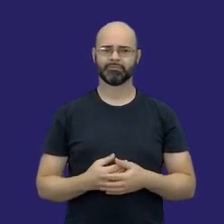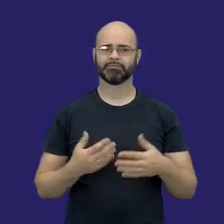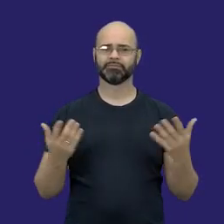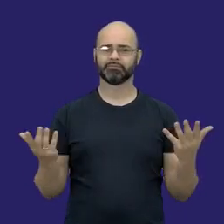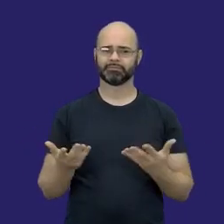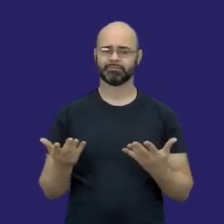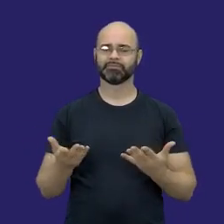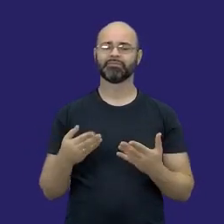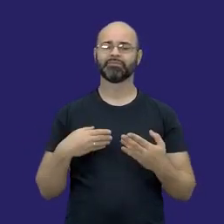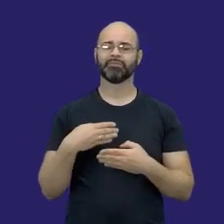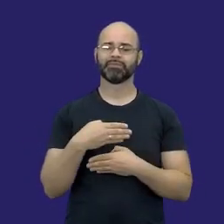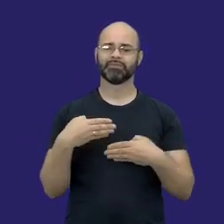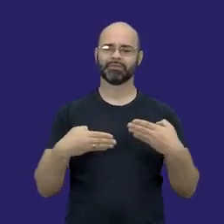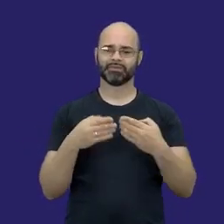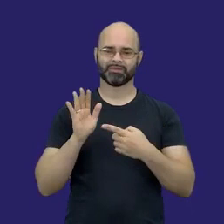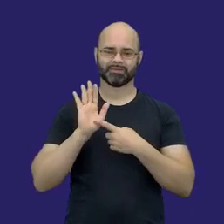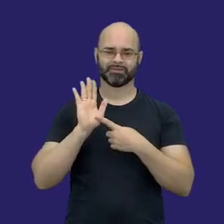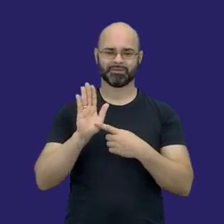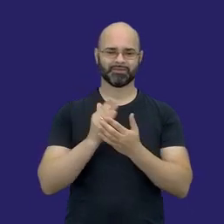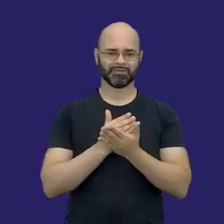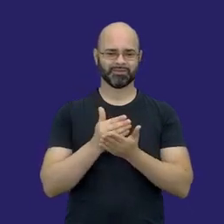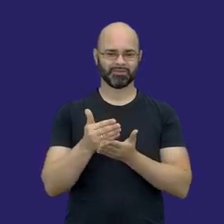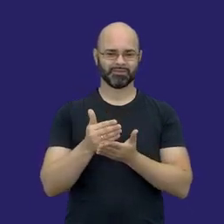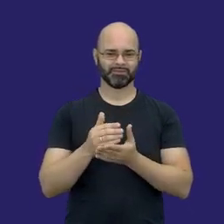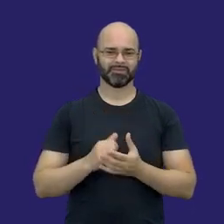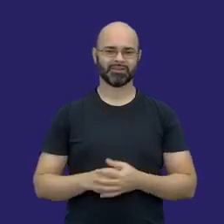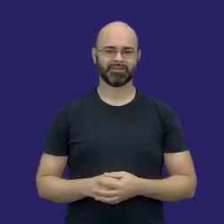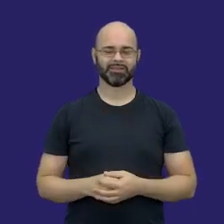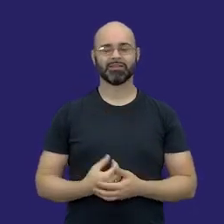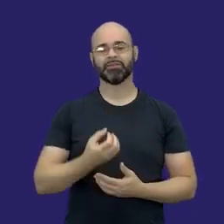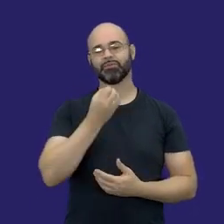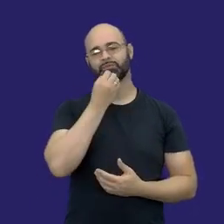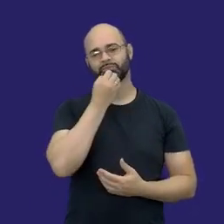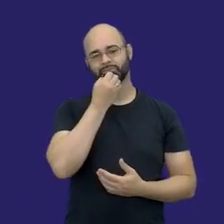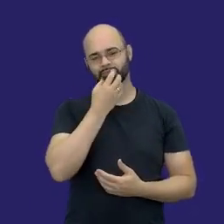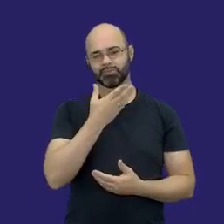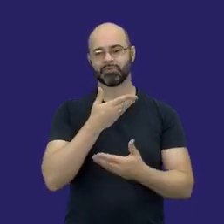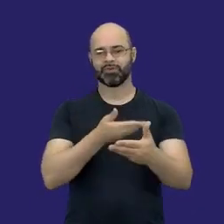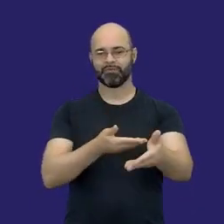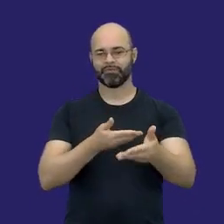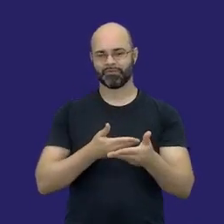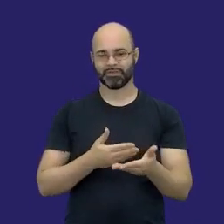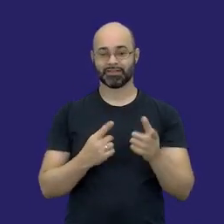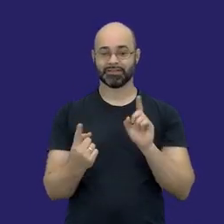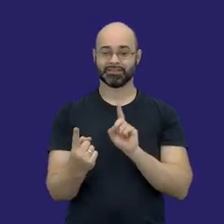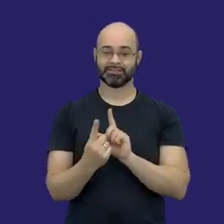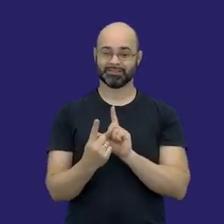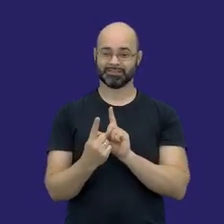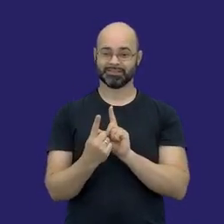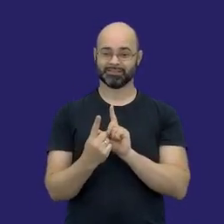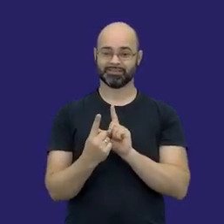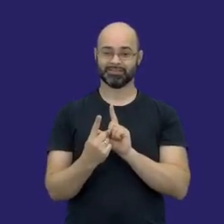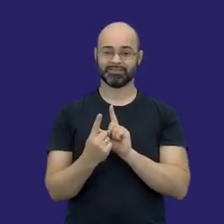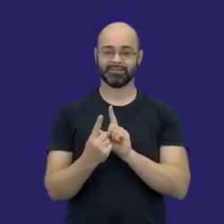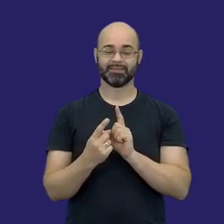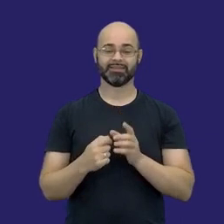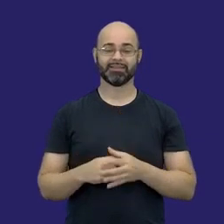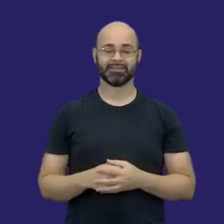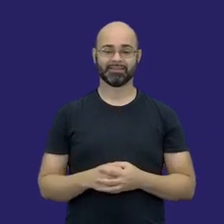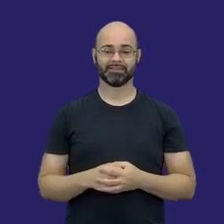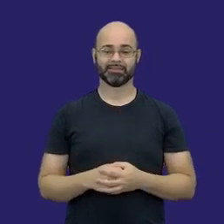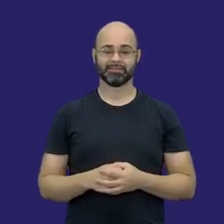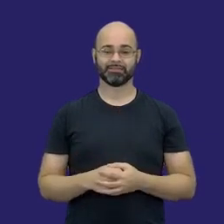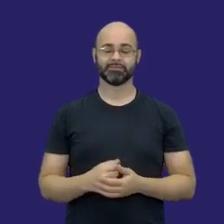com vocês e dar as boas-vindas para essa formação destinada aos quarto